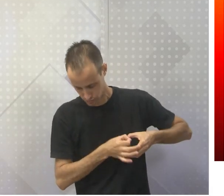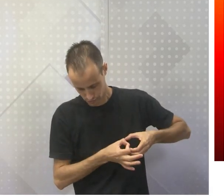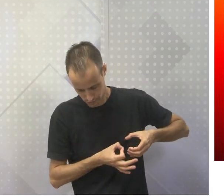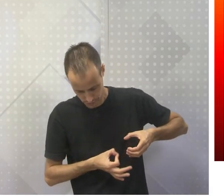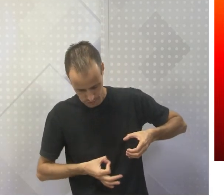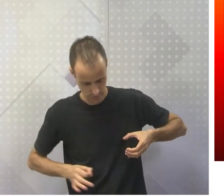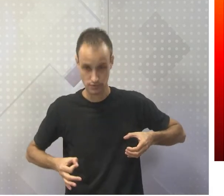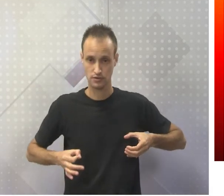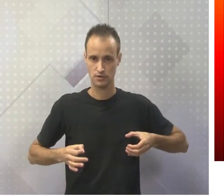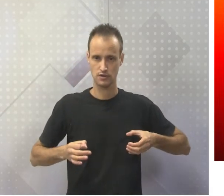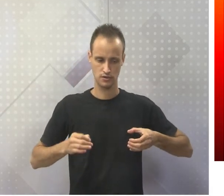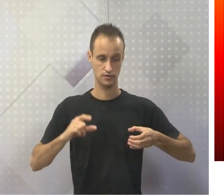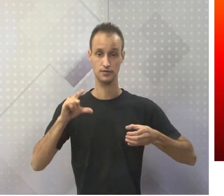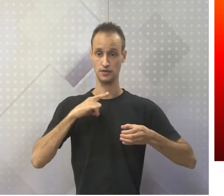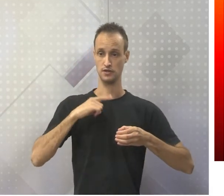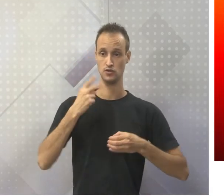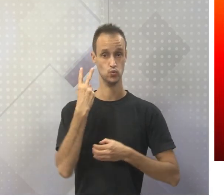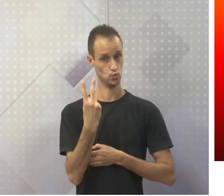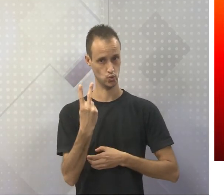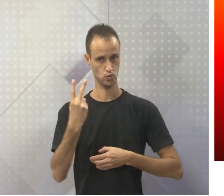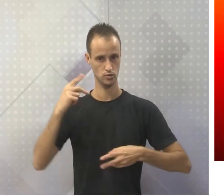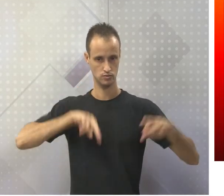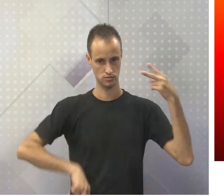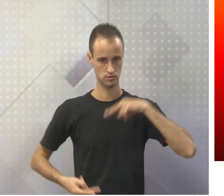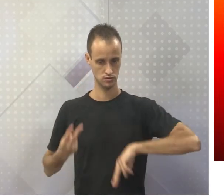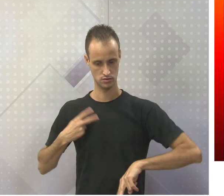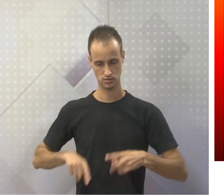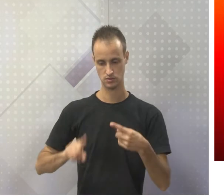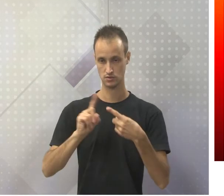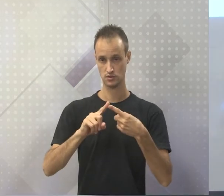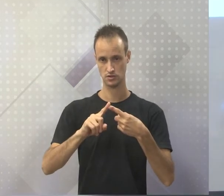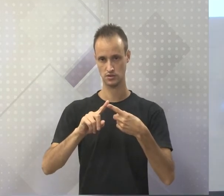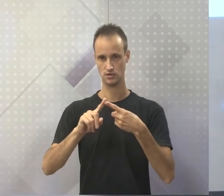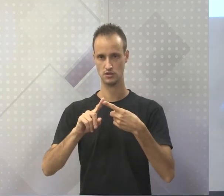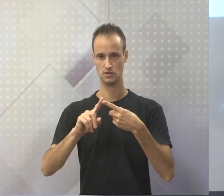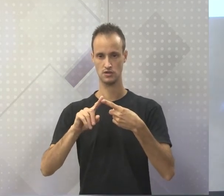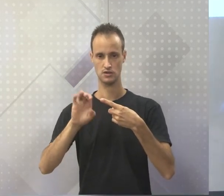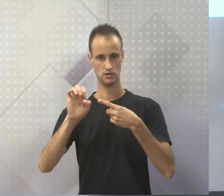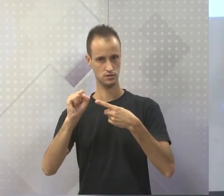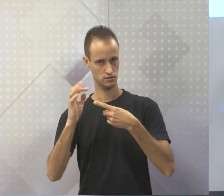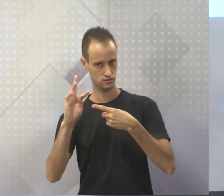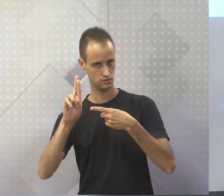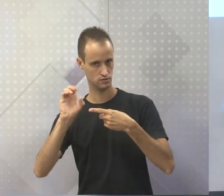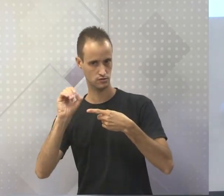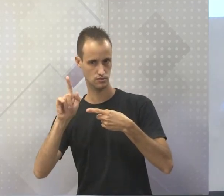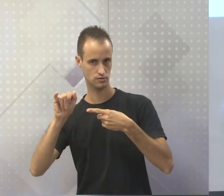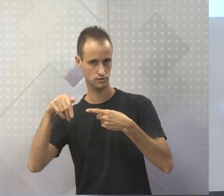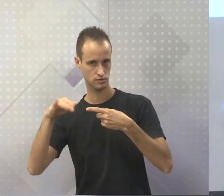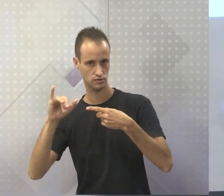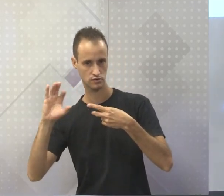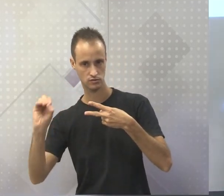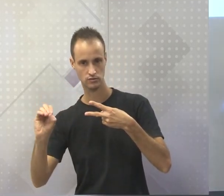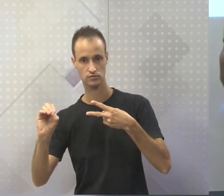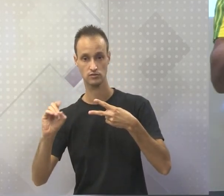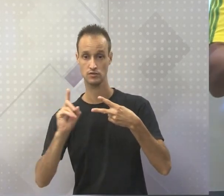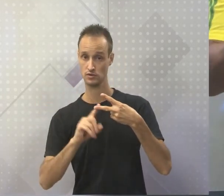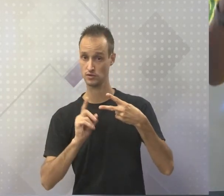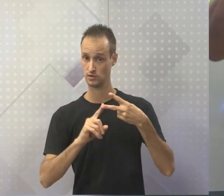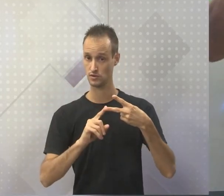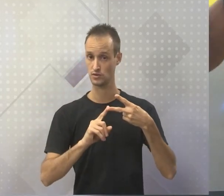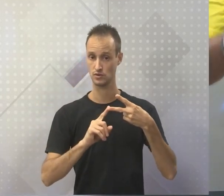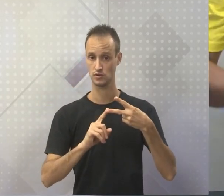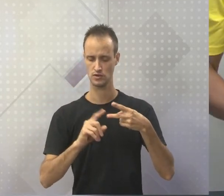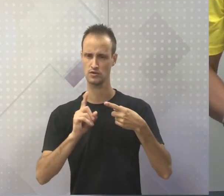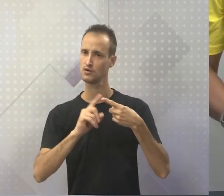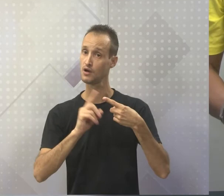está produzindo dois hormônios, o estrógeno e a progesterona. Quer ver a menina estrogênica? É aquela menina, bora, ei